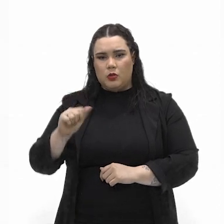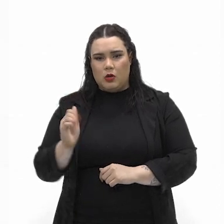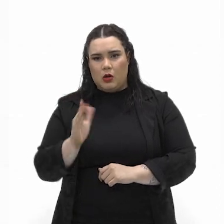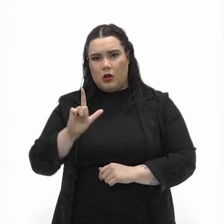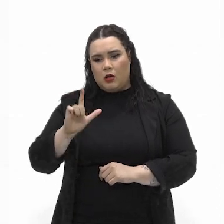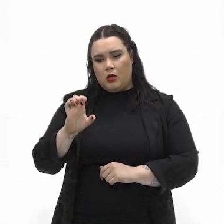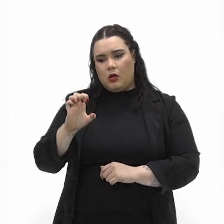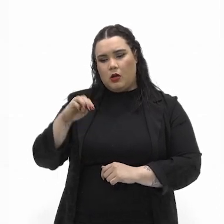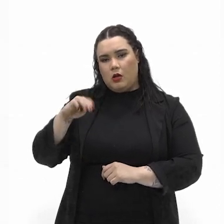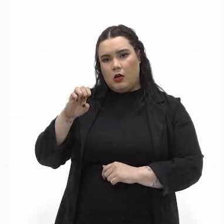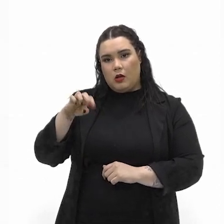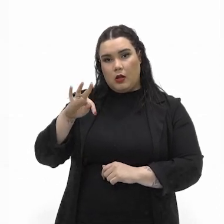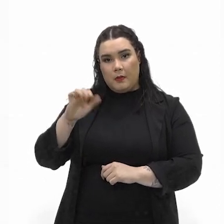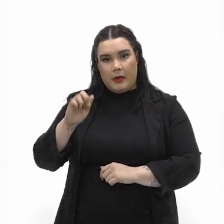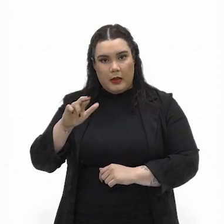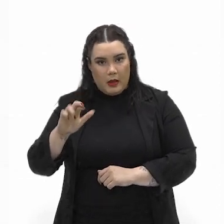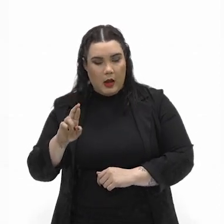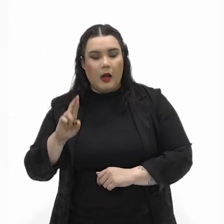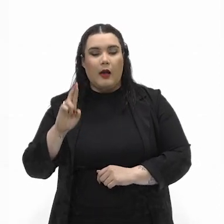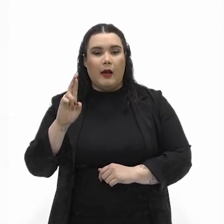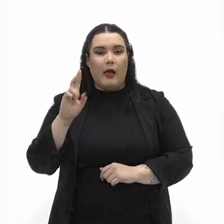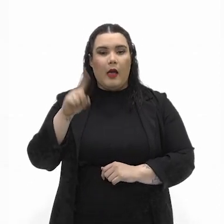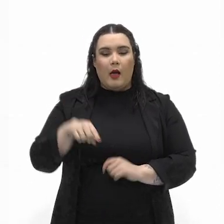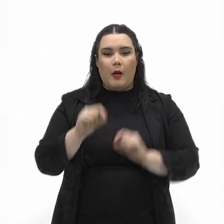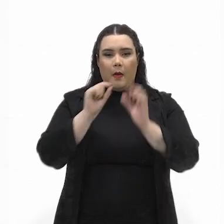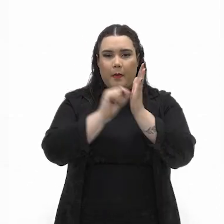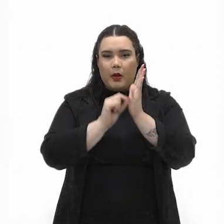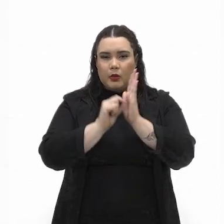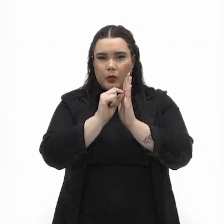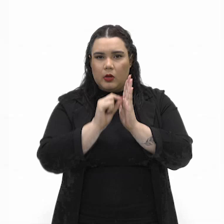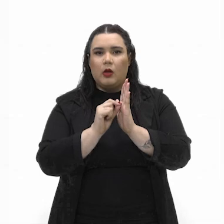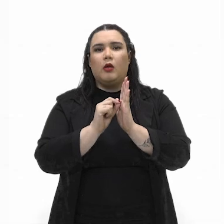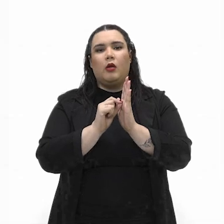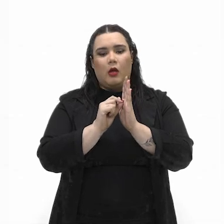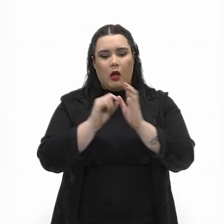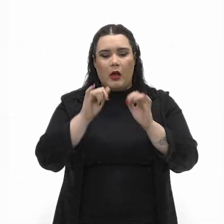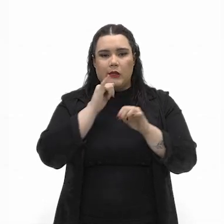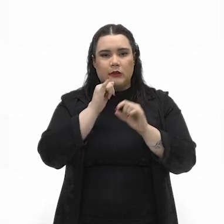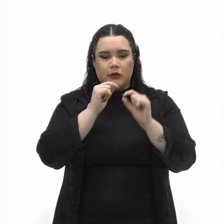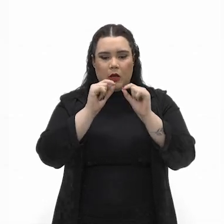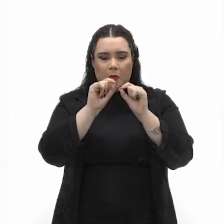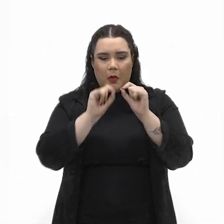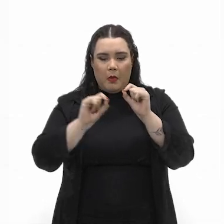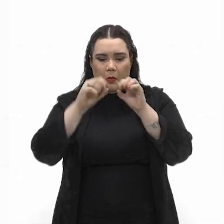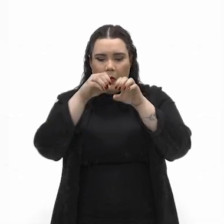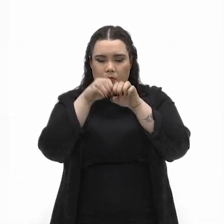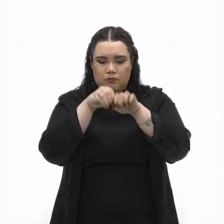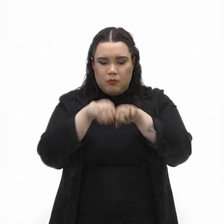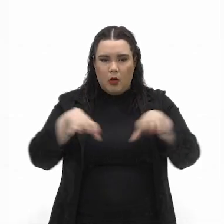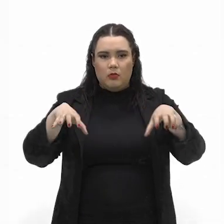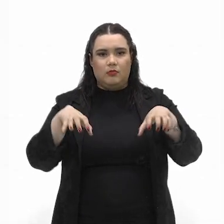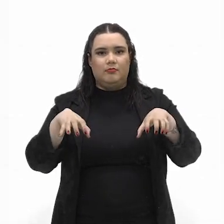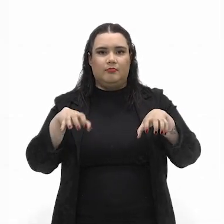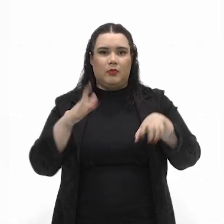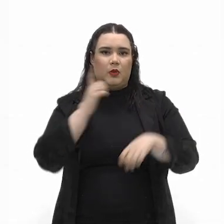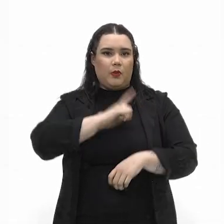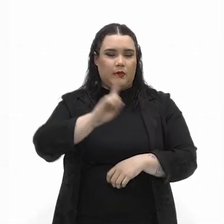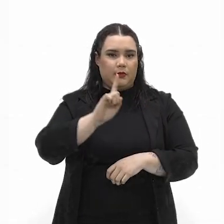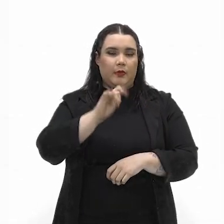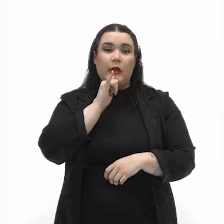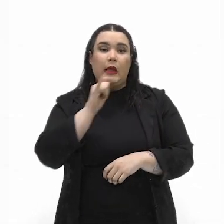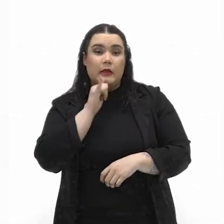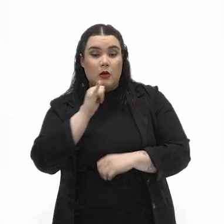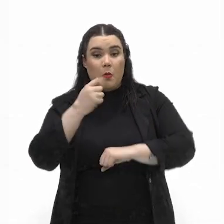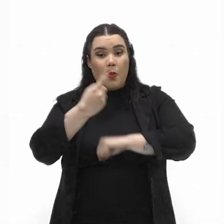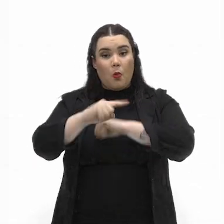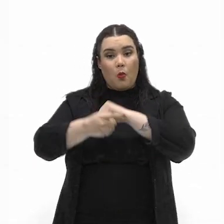é aquela que não pode ser dividida em outras. Por exemplo, o átomo. O átomo